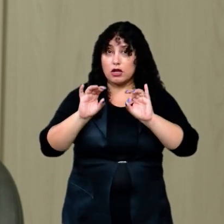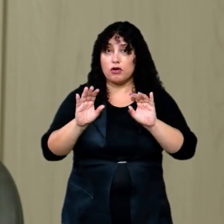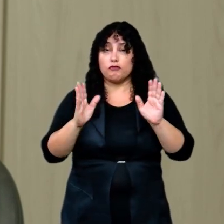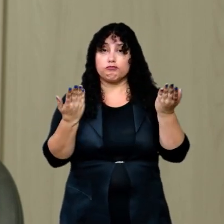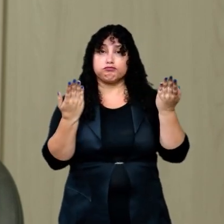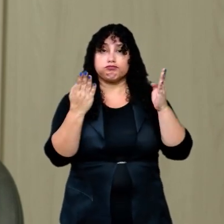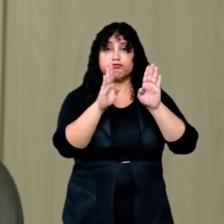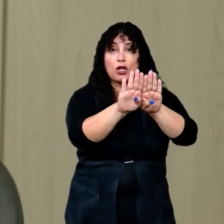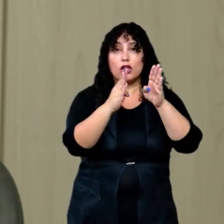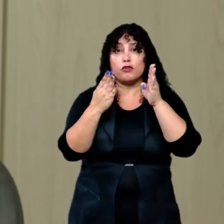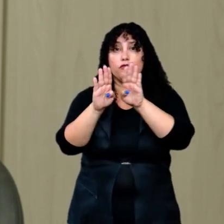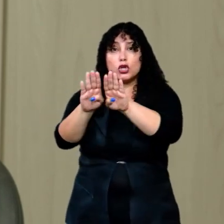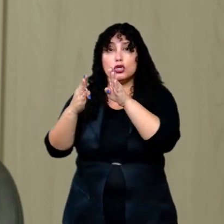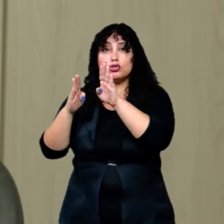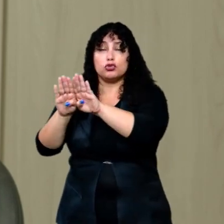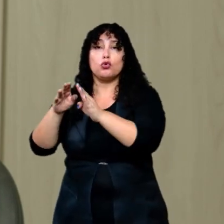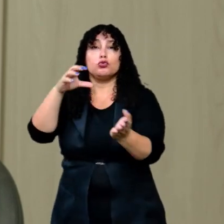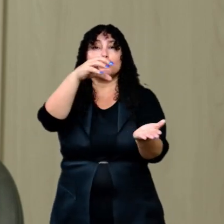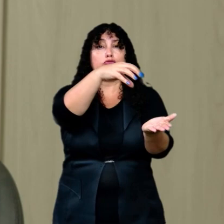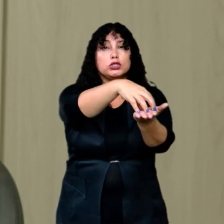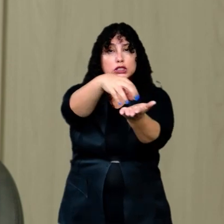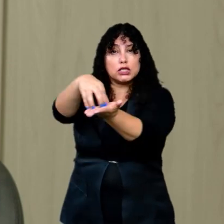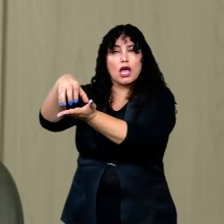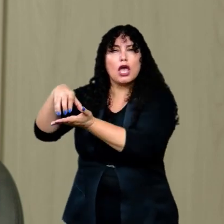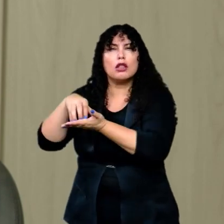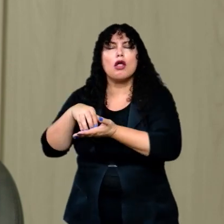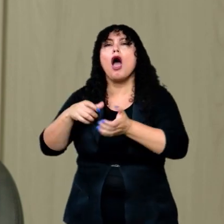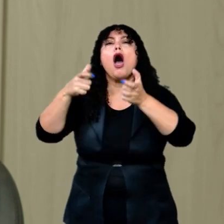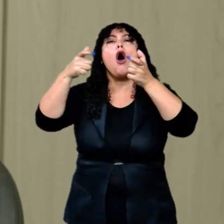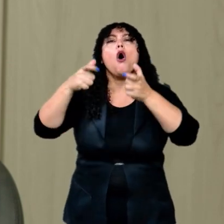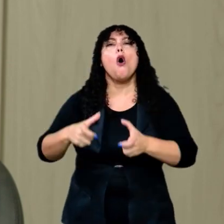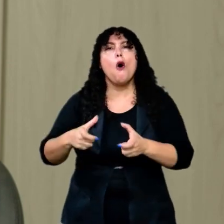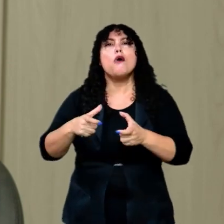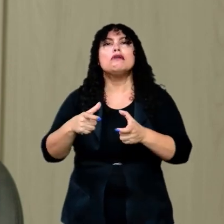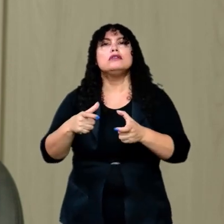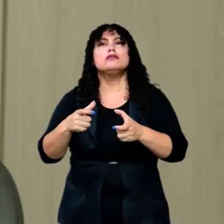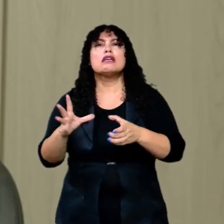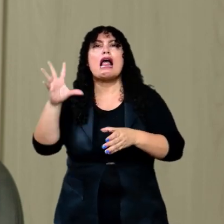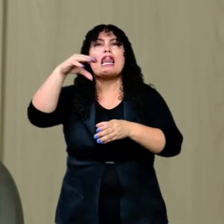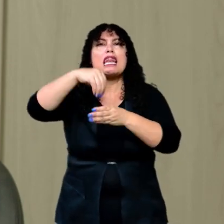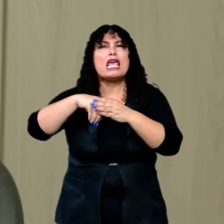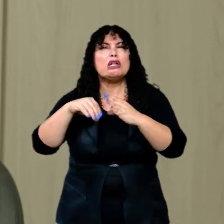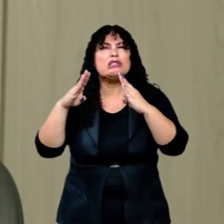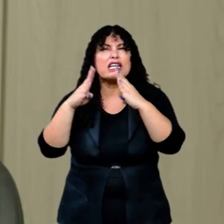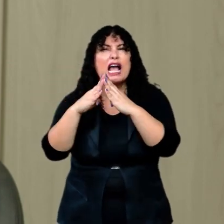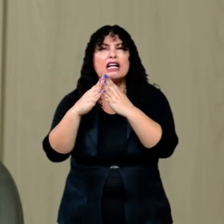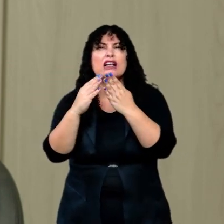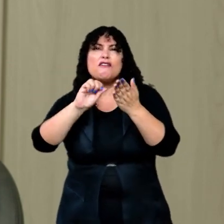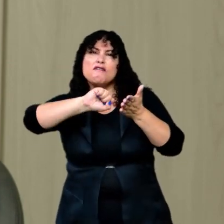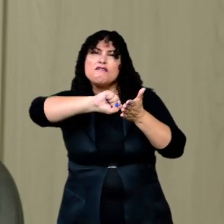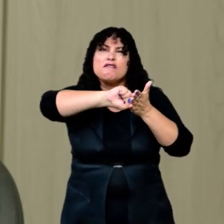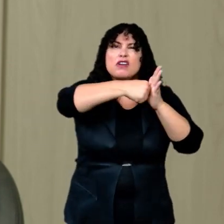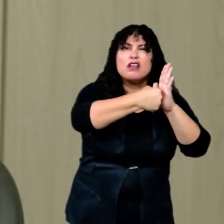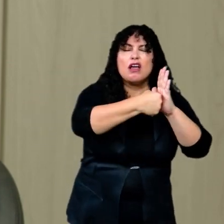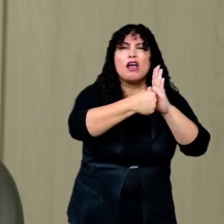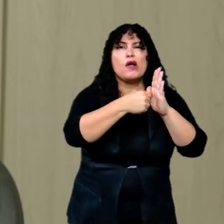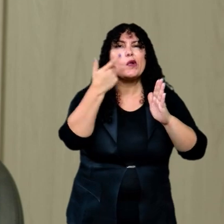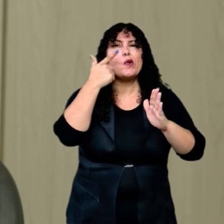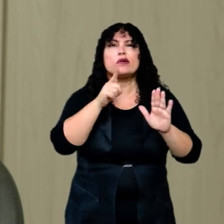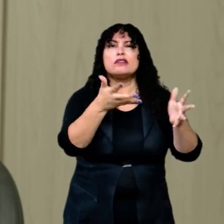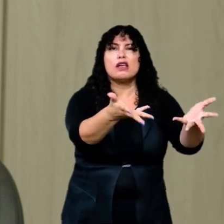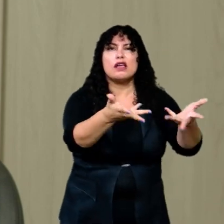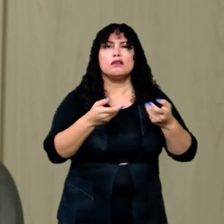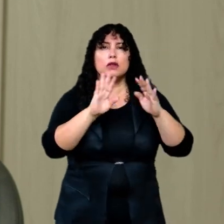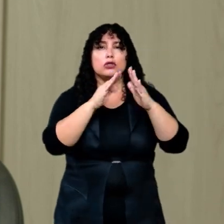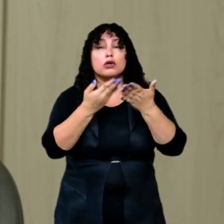fechou-se muitos dos centros. Então, onde que vão ficar essas pessoas? Dentro de casa, trancadas, porque eles não conseguem ser recebidos na escola.